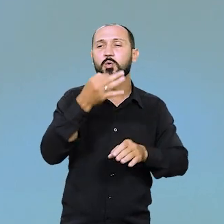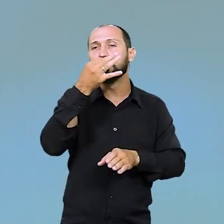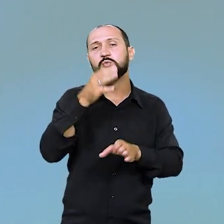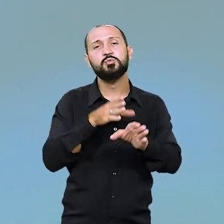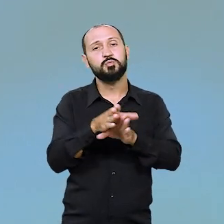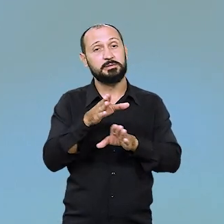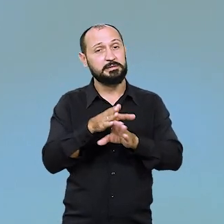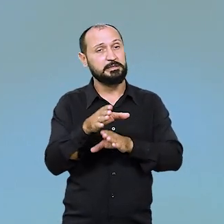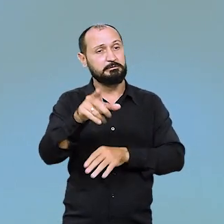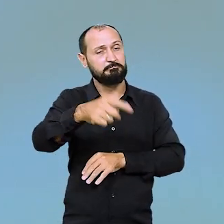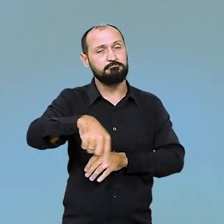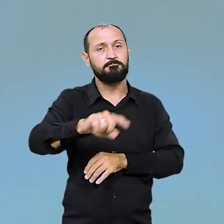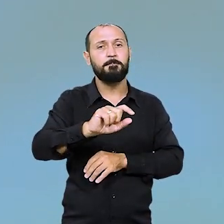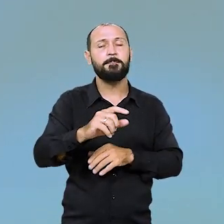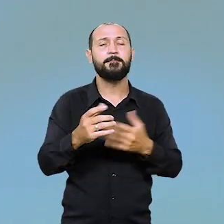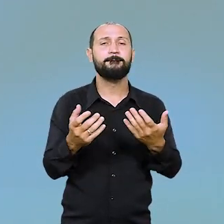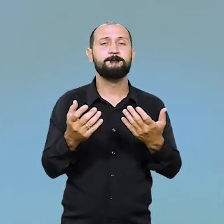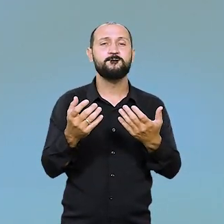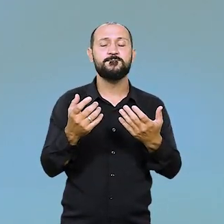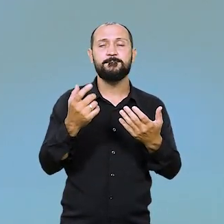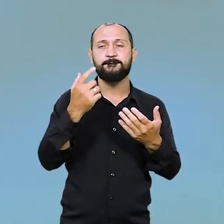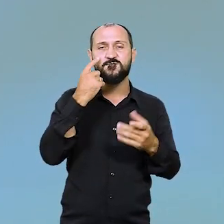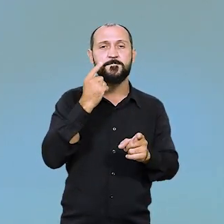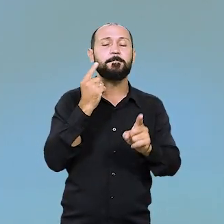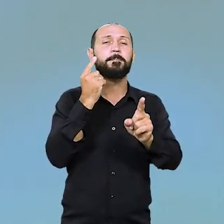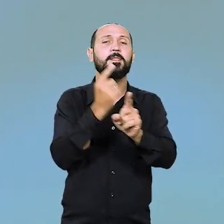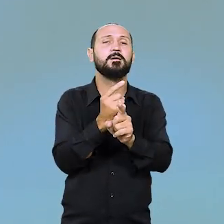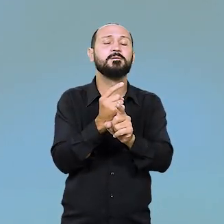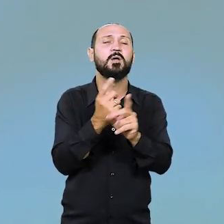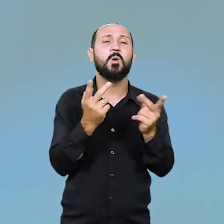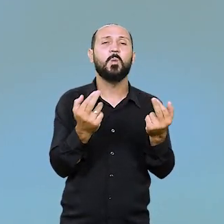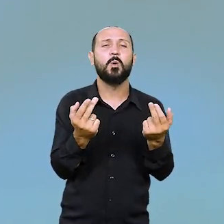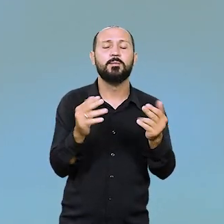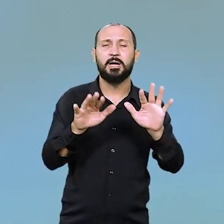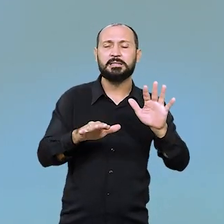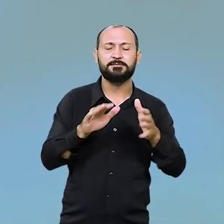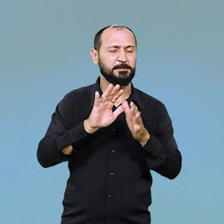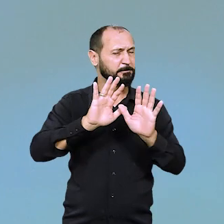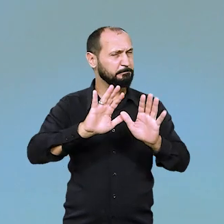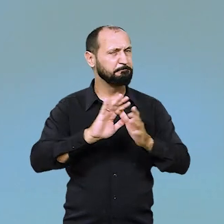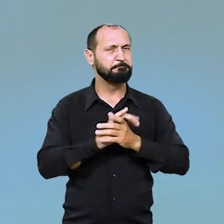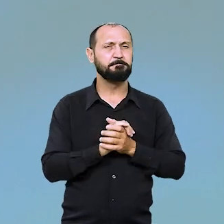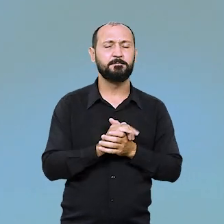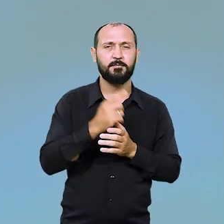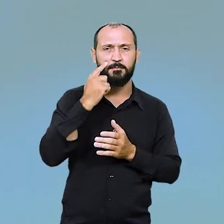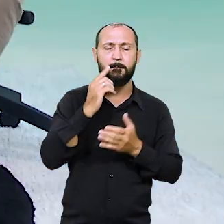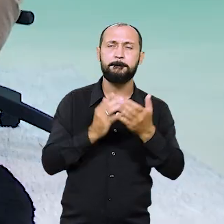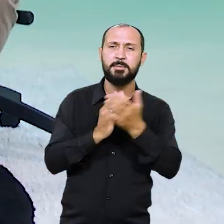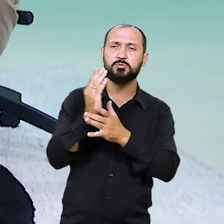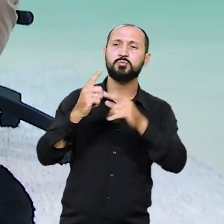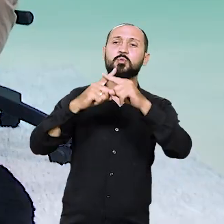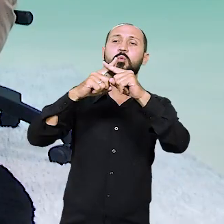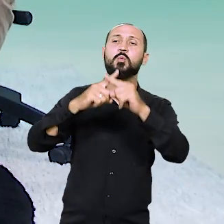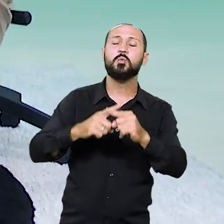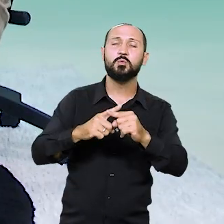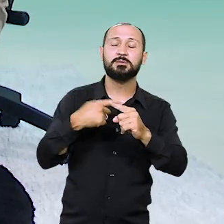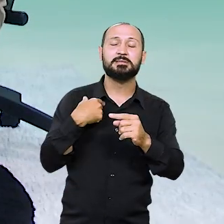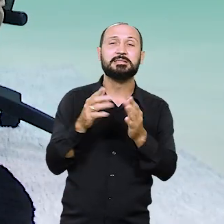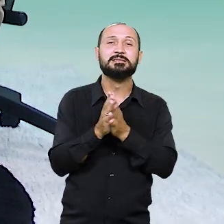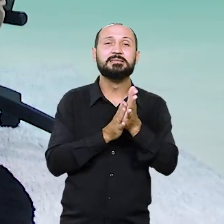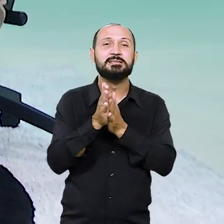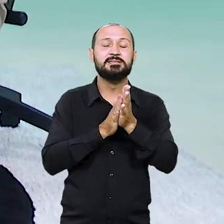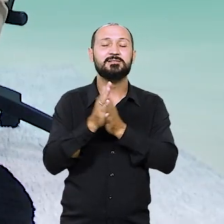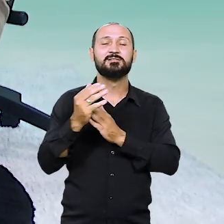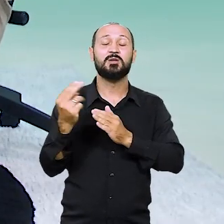são as dicas que você pode oferecer para quem se encontra numa situação dessa. Às vezes a pessoa foi aprovada num concurso público,